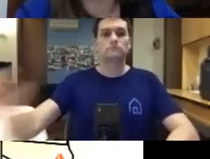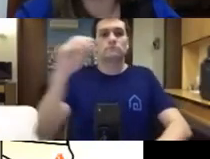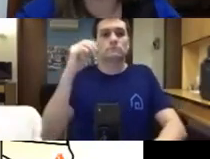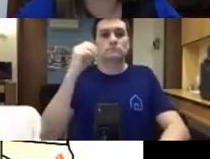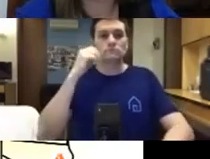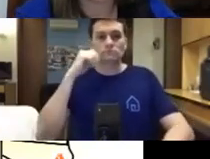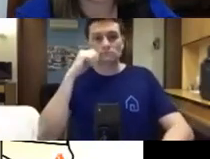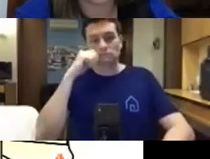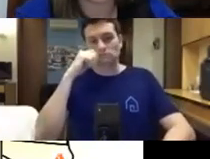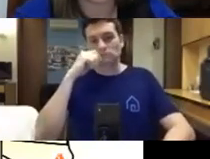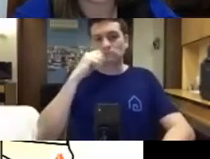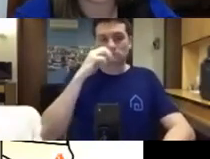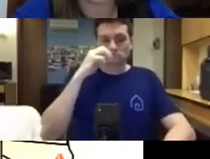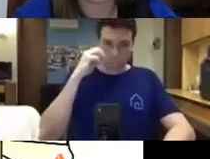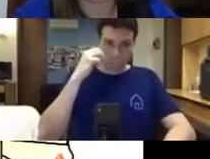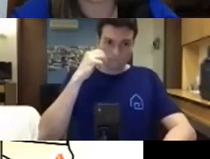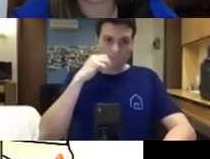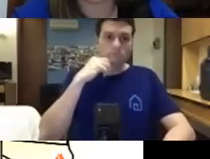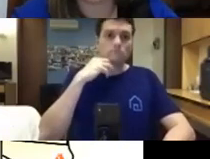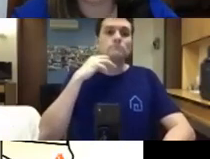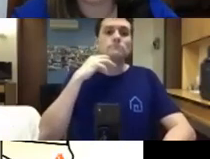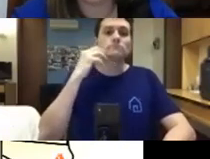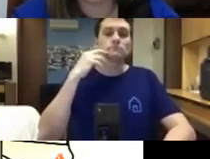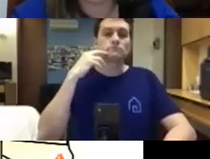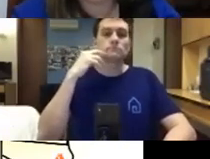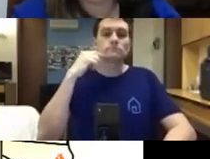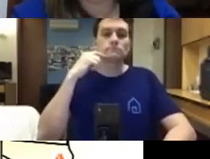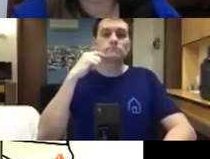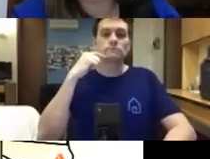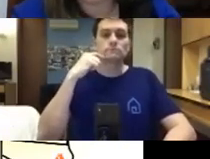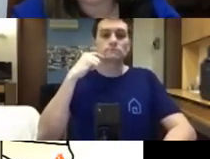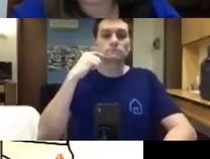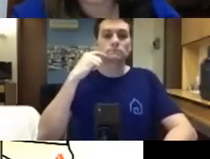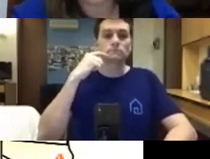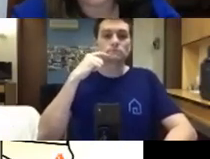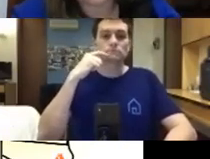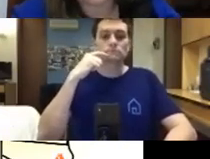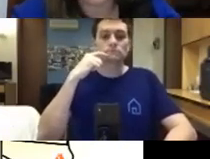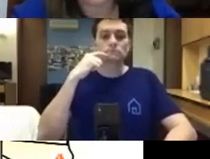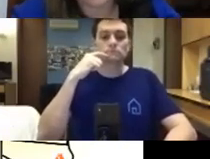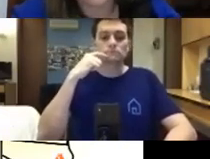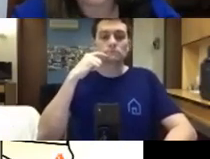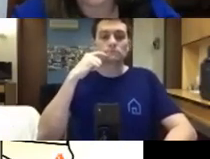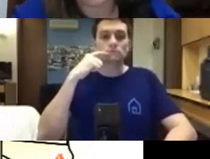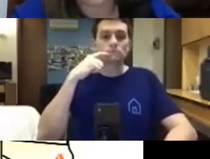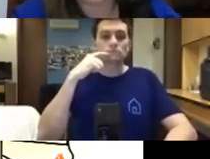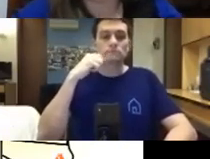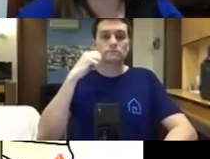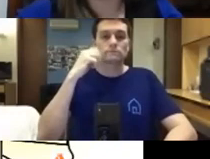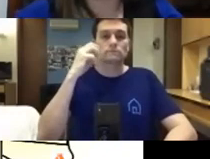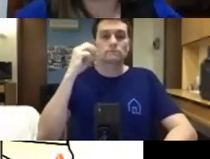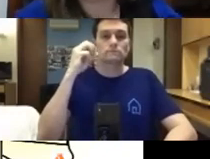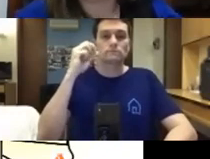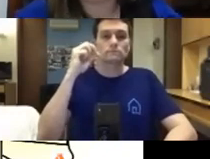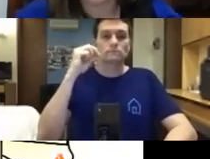pilares, né? A gente tem essas 3 opções aqui. Vamos supor, por exemplo, que eu estou analisando esse pilar aqui, né? O pilar